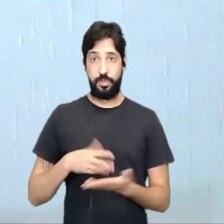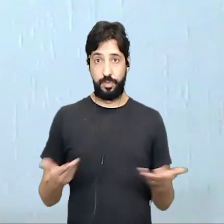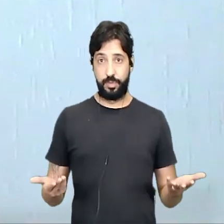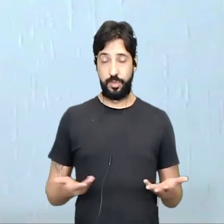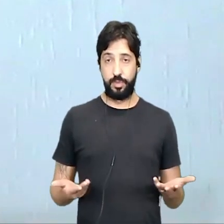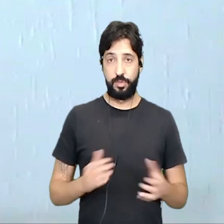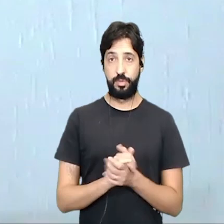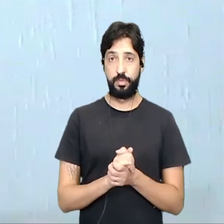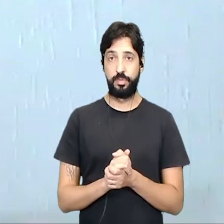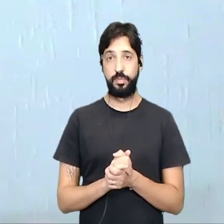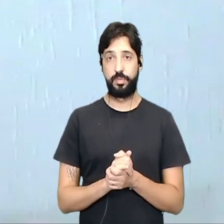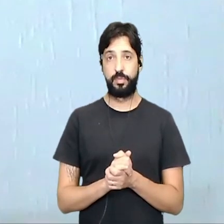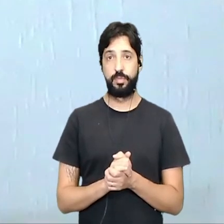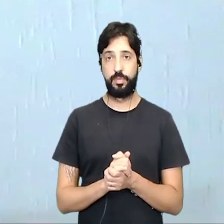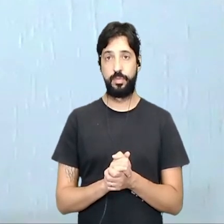Nós estamos aqui